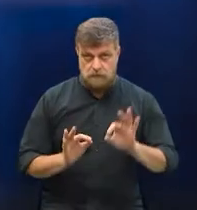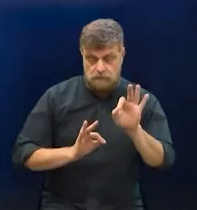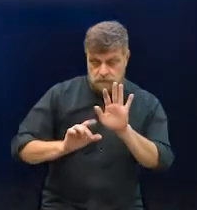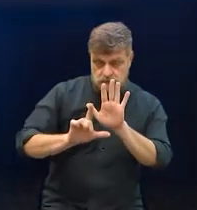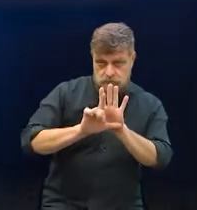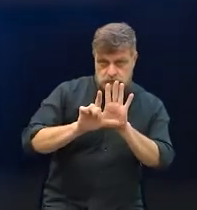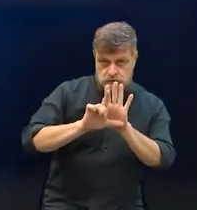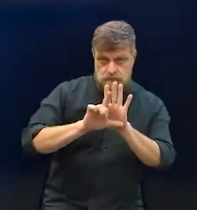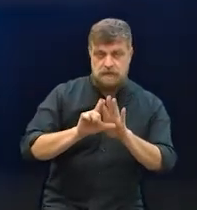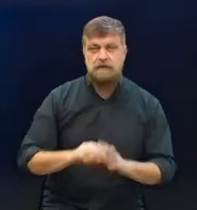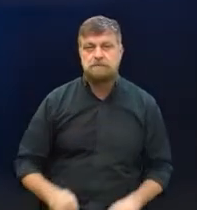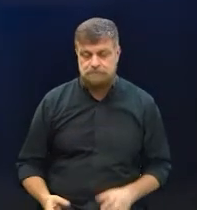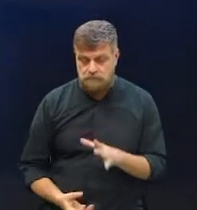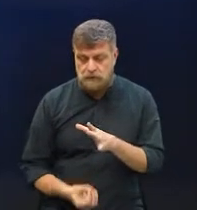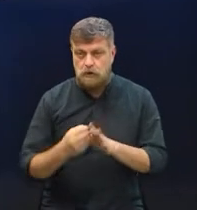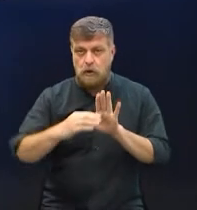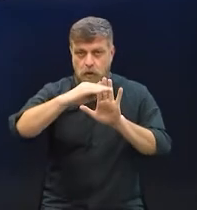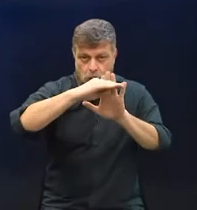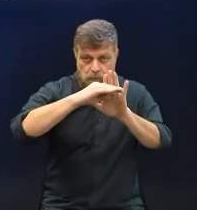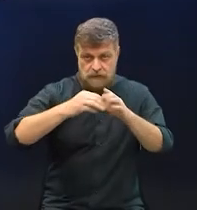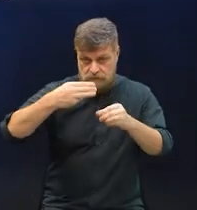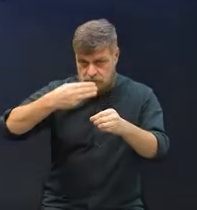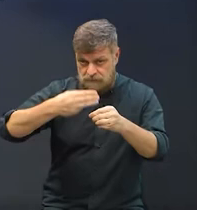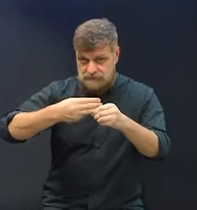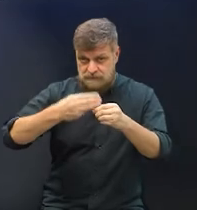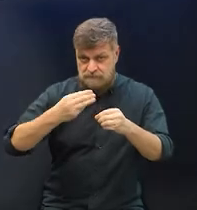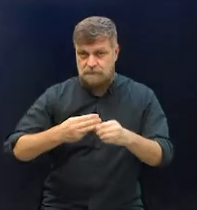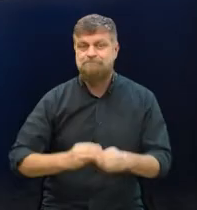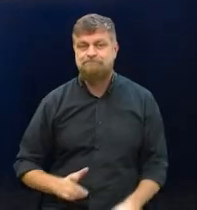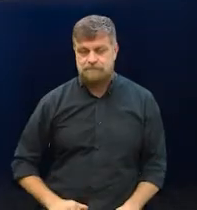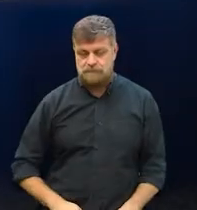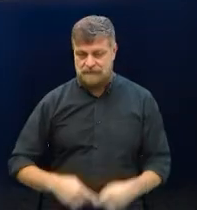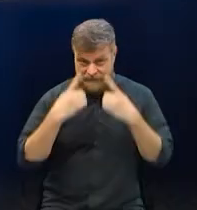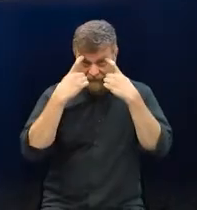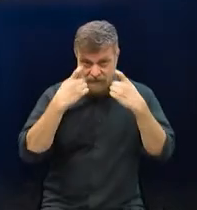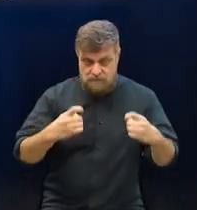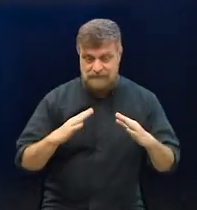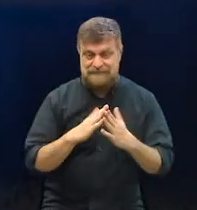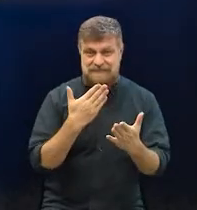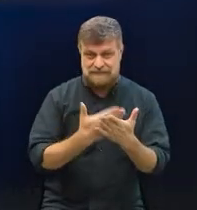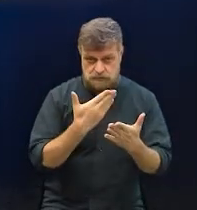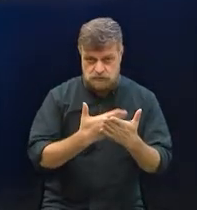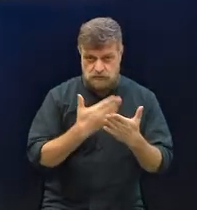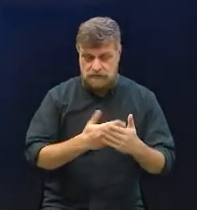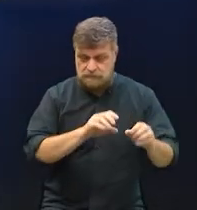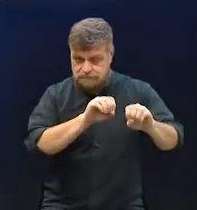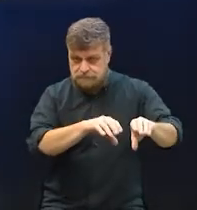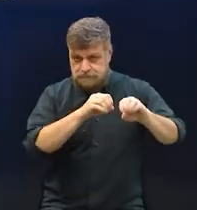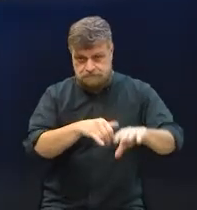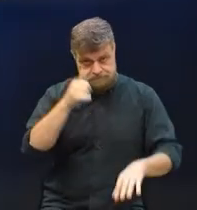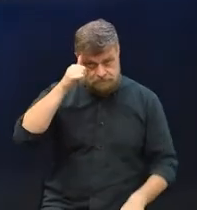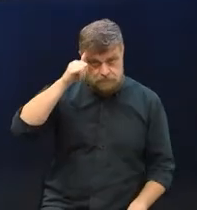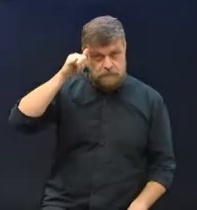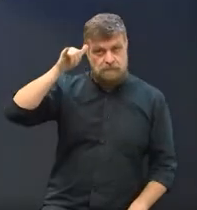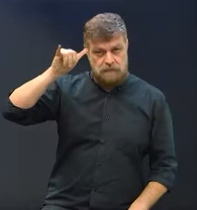O projeto de lei ordinária institui o Programa Municipal de Prevenção contra Atentados Violentos praticados nas dependências